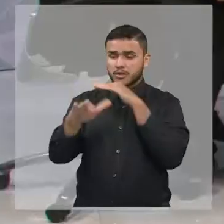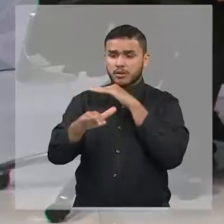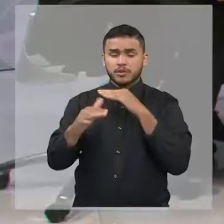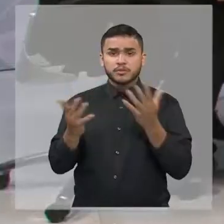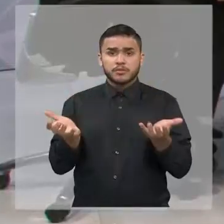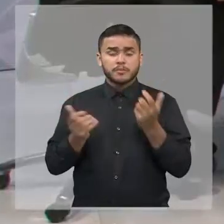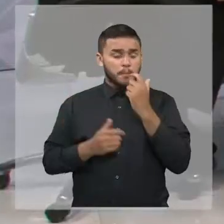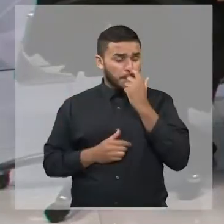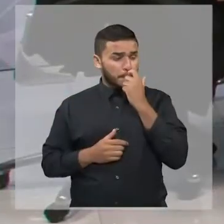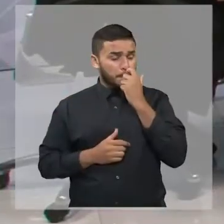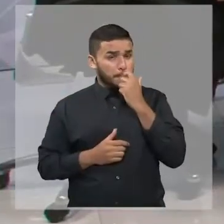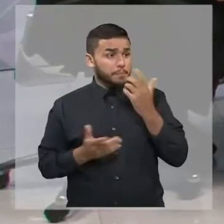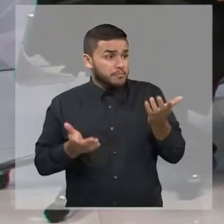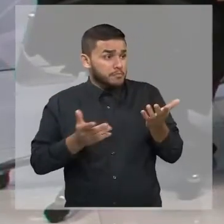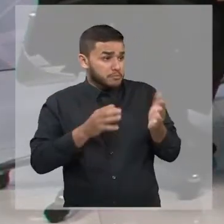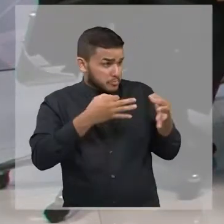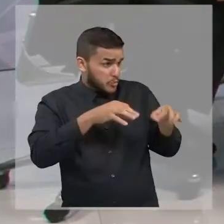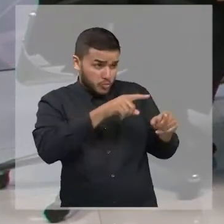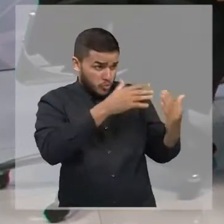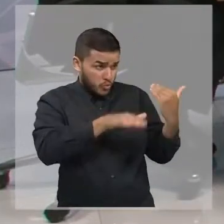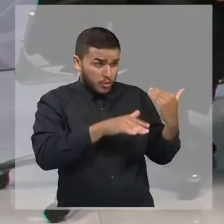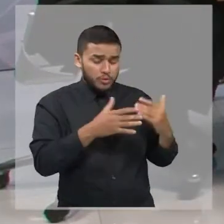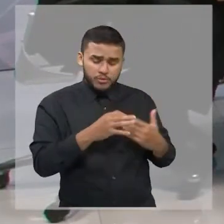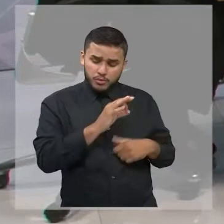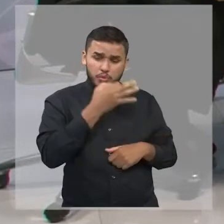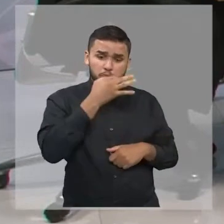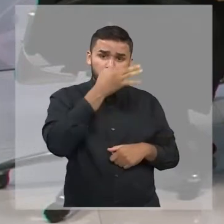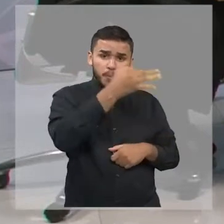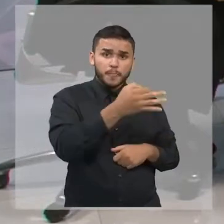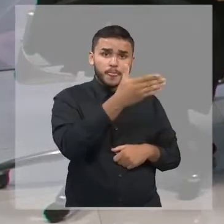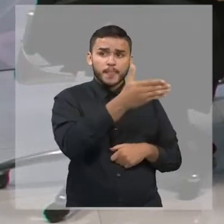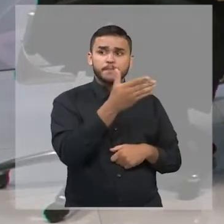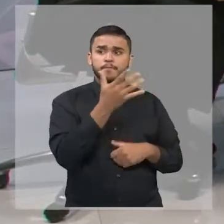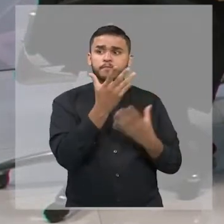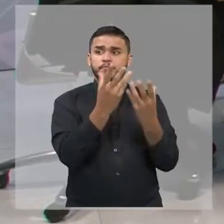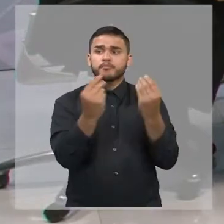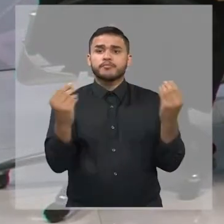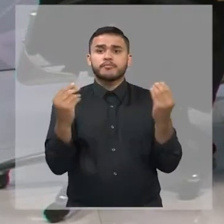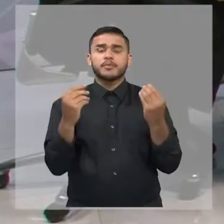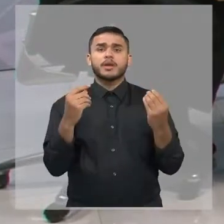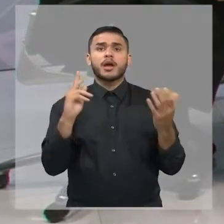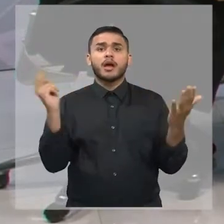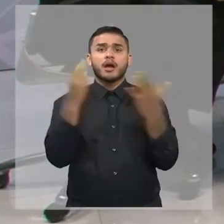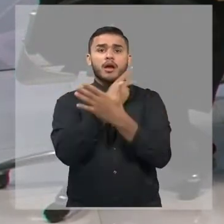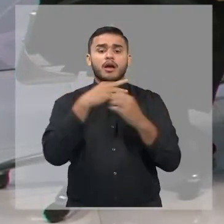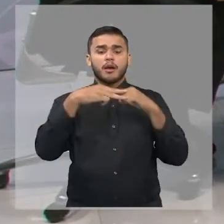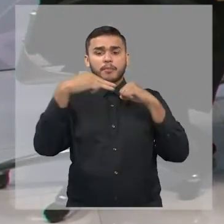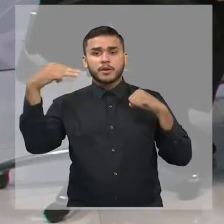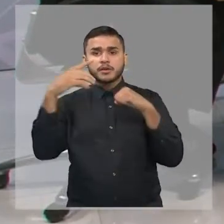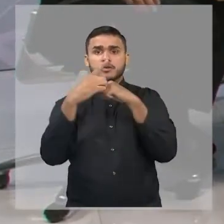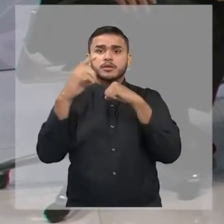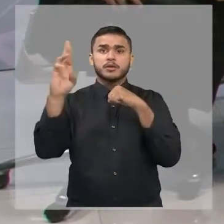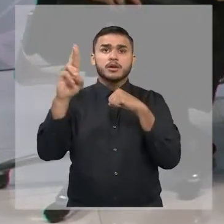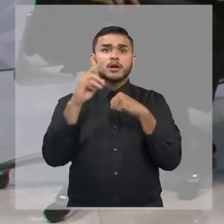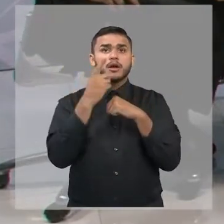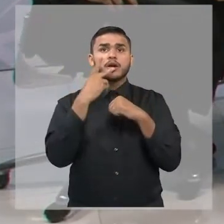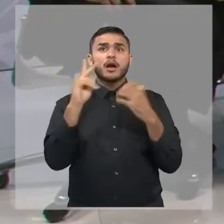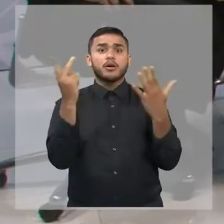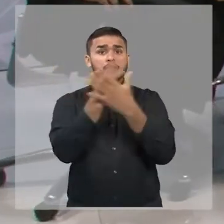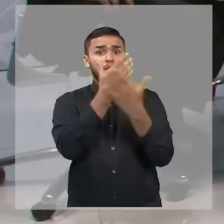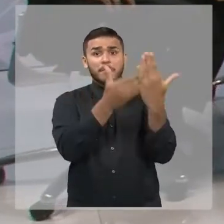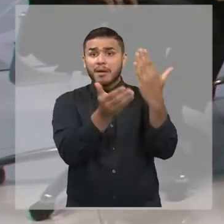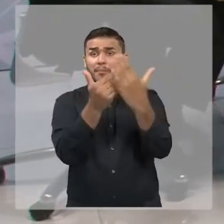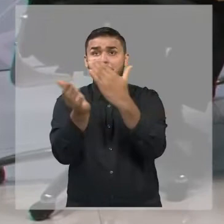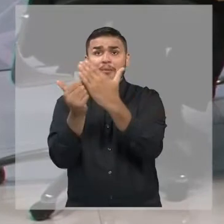que aprove? Você é contra aprovar. Então pronto. Então é preciso dizer que a sua opinião é que causa corte de bolsa de mestrado para os seus professores. É que essa vamos